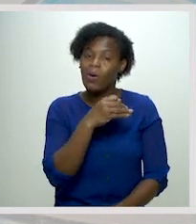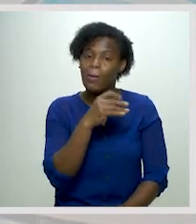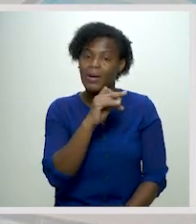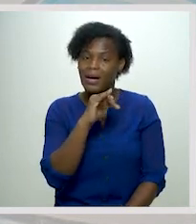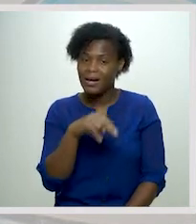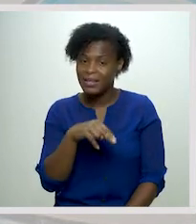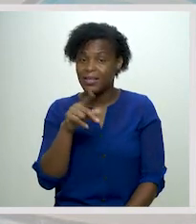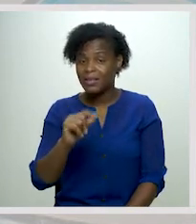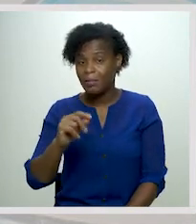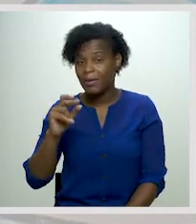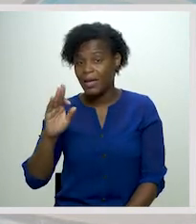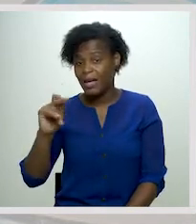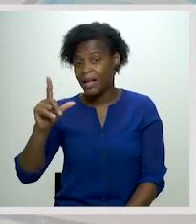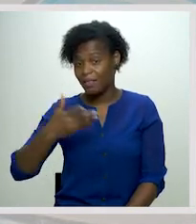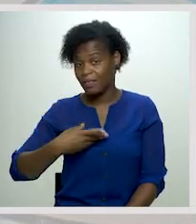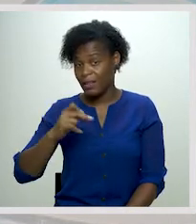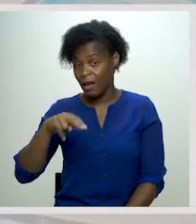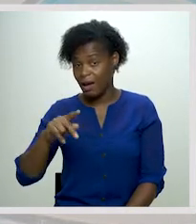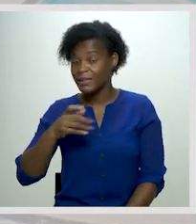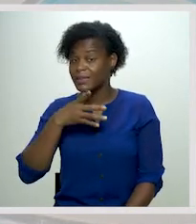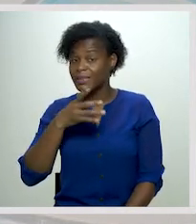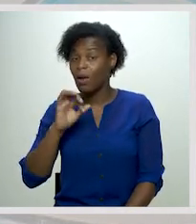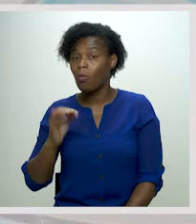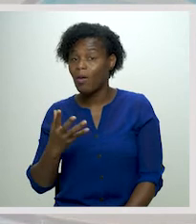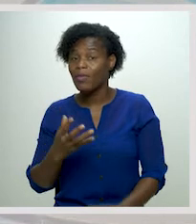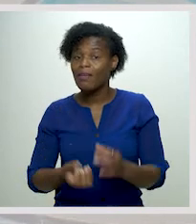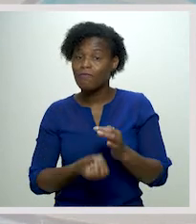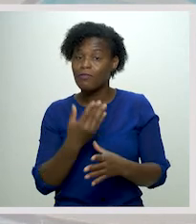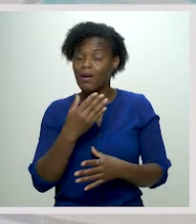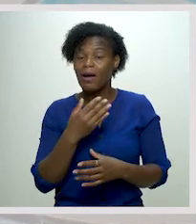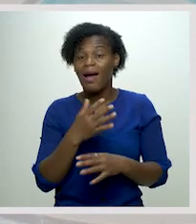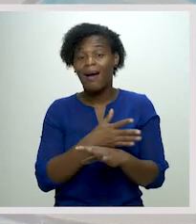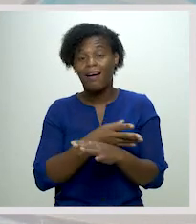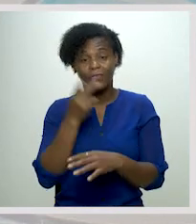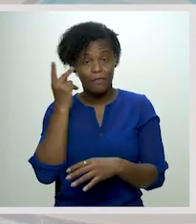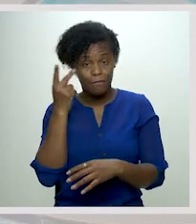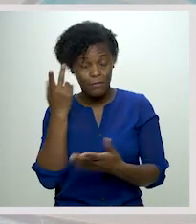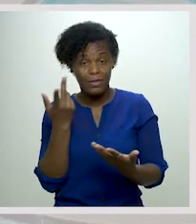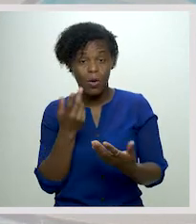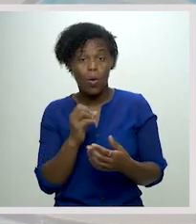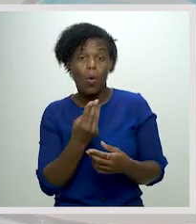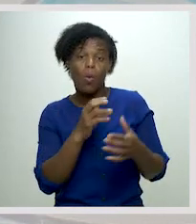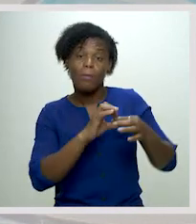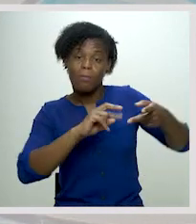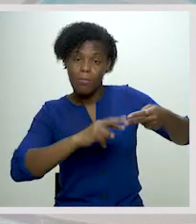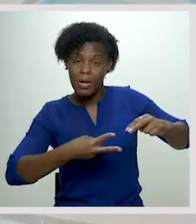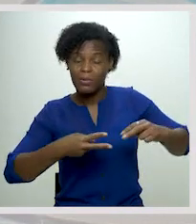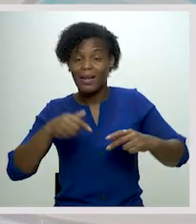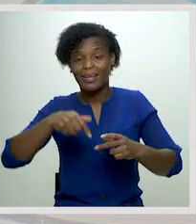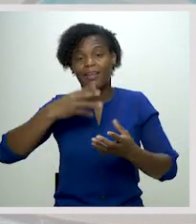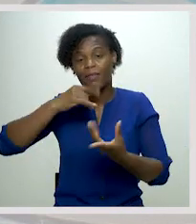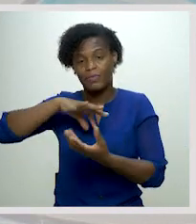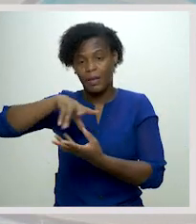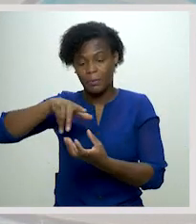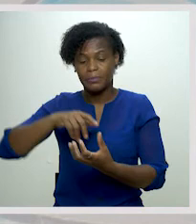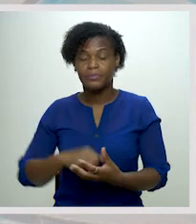que Oparin e Eldan disseram quanto à formação pré-biológica ou molecular